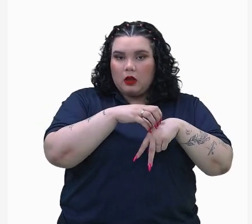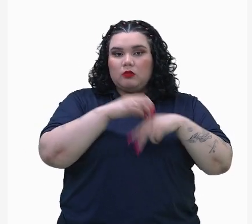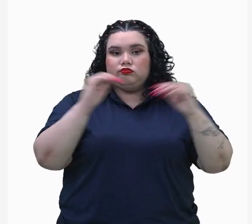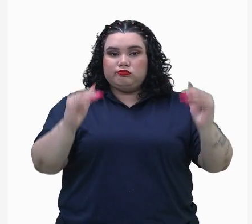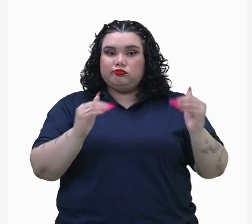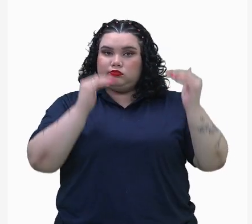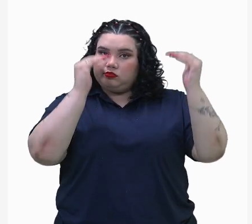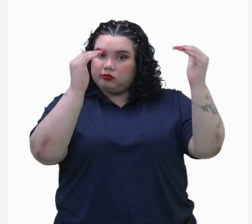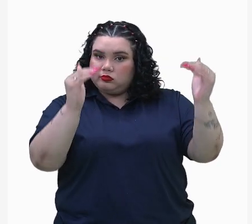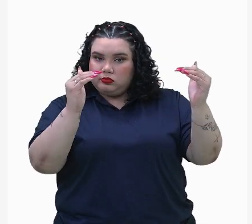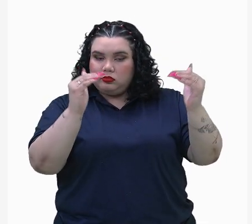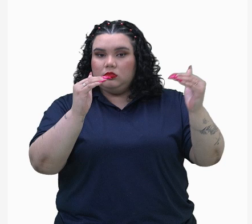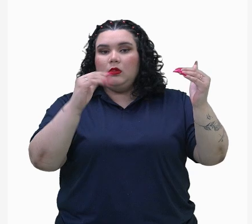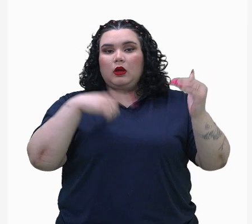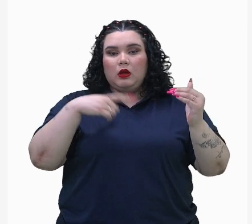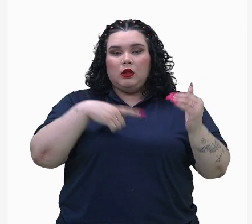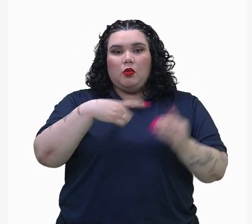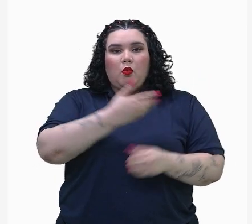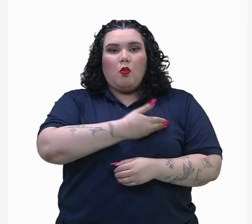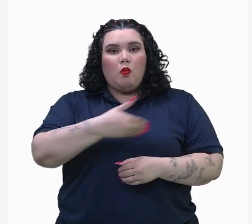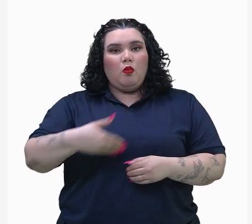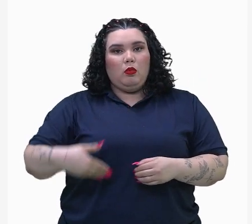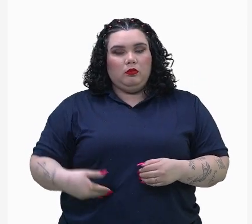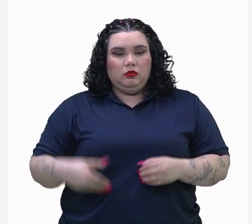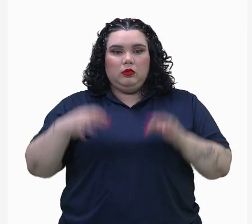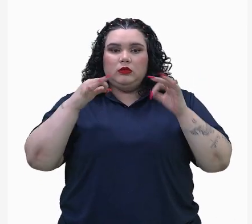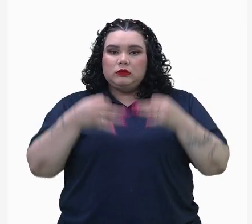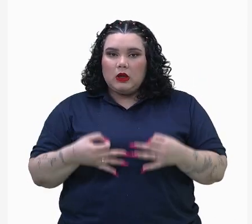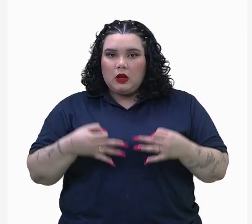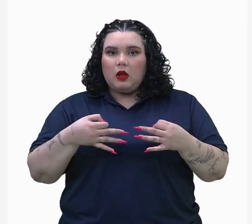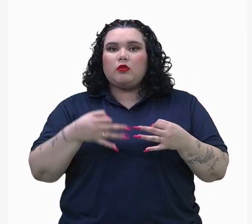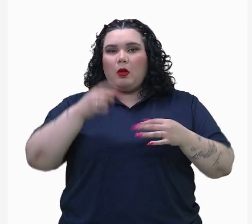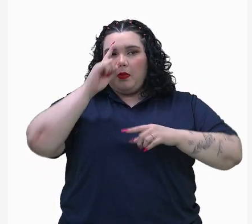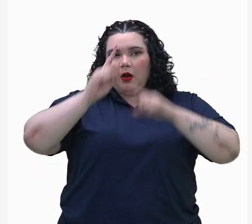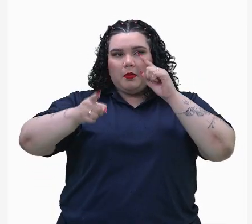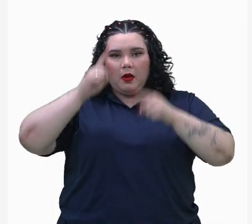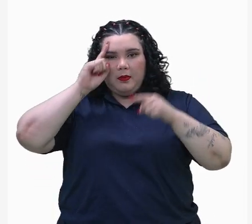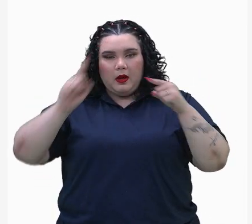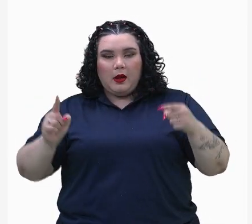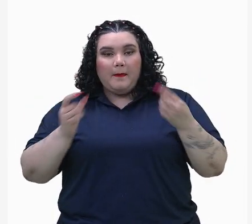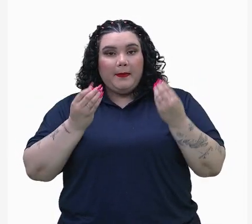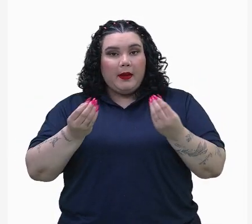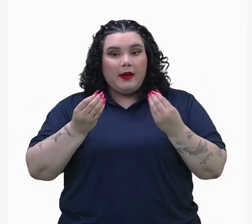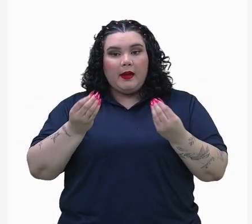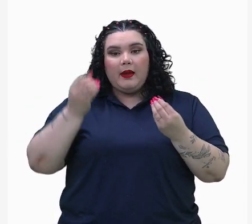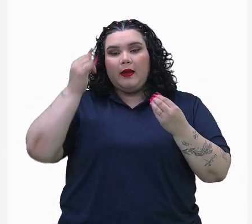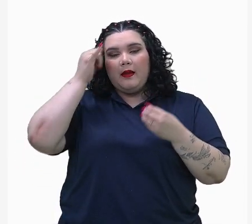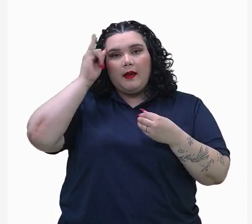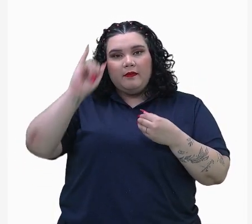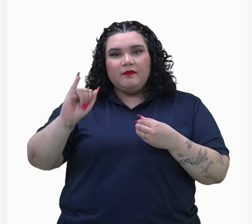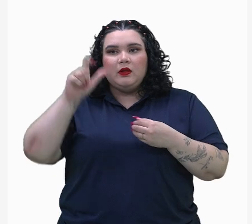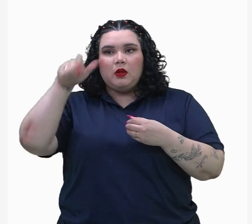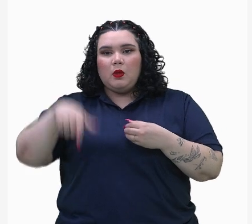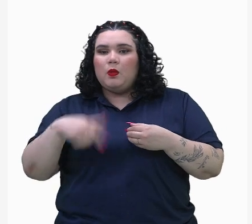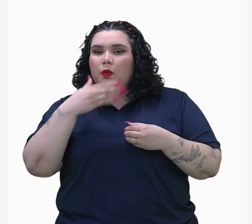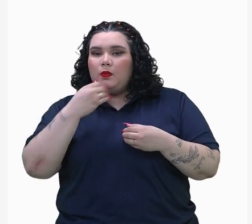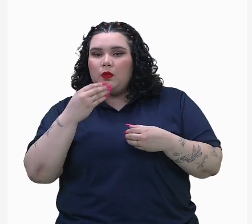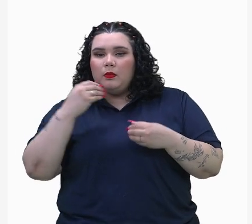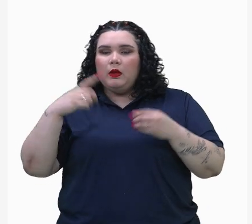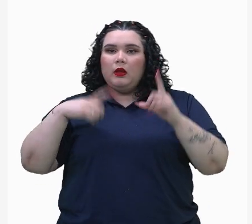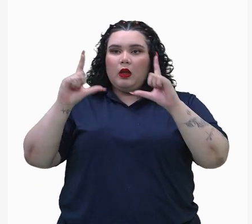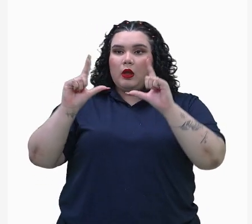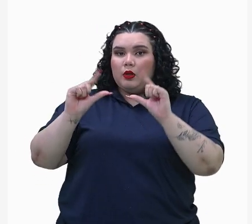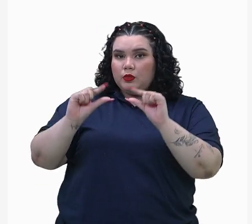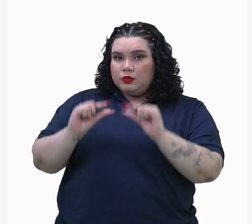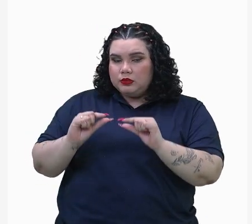soberano forte, que governe de forma absoluta, justamente para frear as ambições do homem, que, como ele